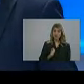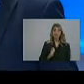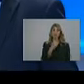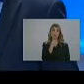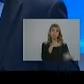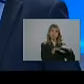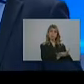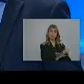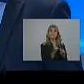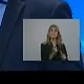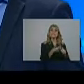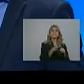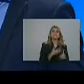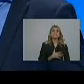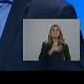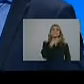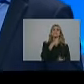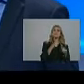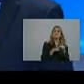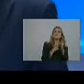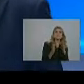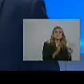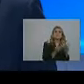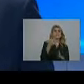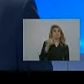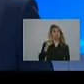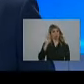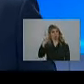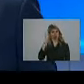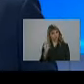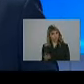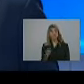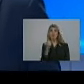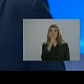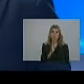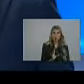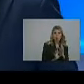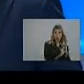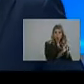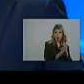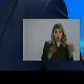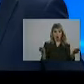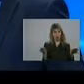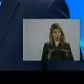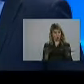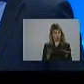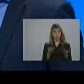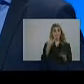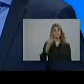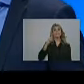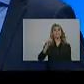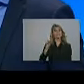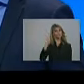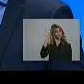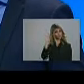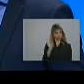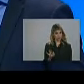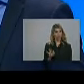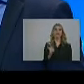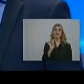total um endividamento de 78% sobre as receitas correntes líquidas. Hoje, 30% é